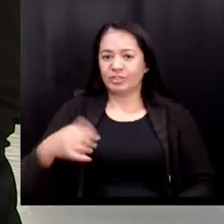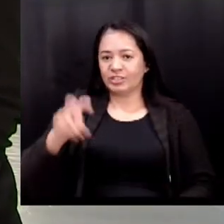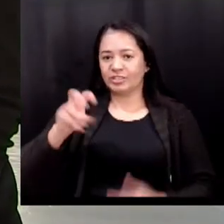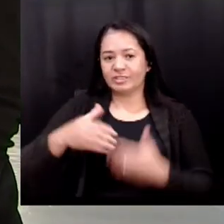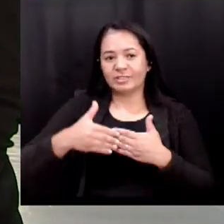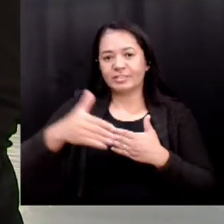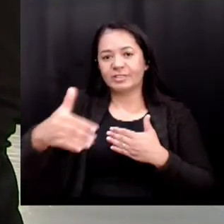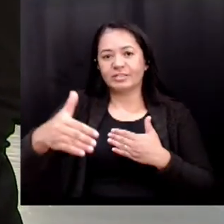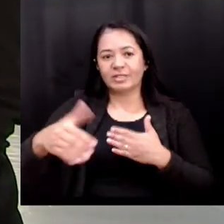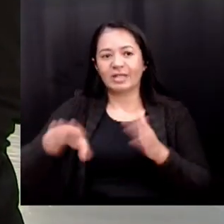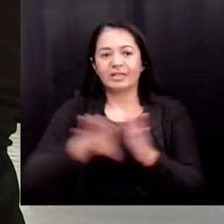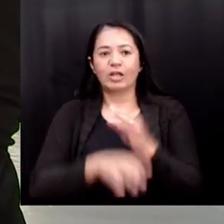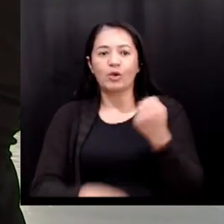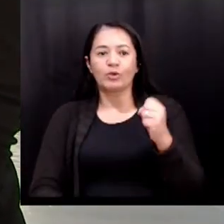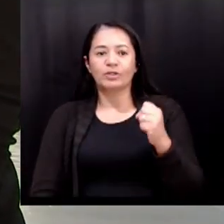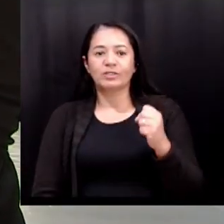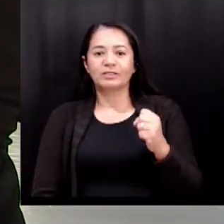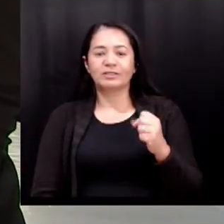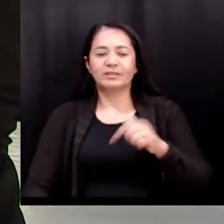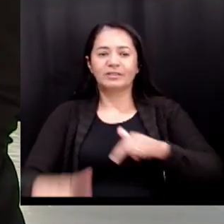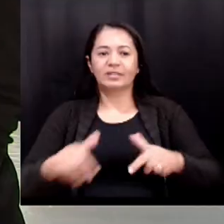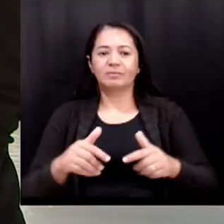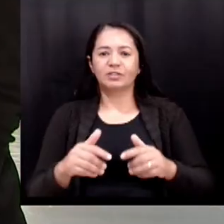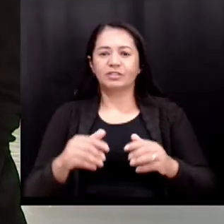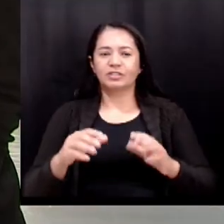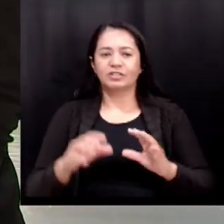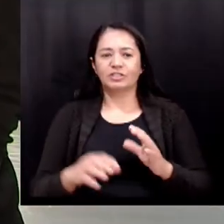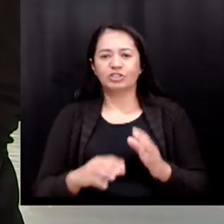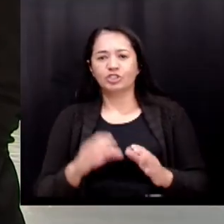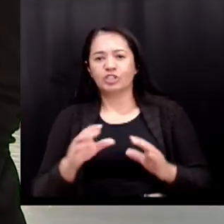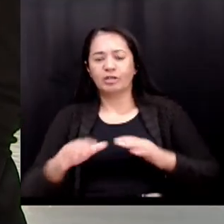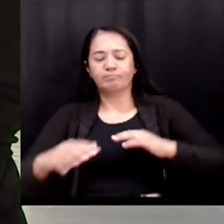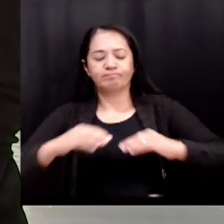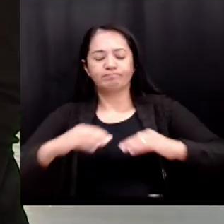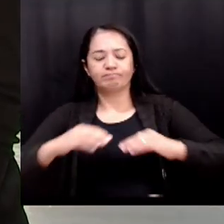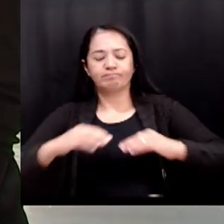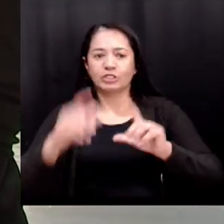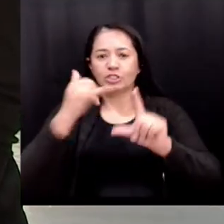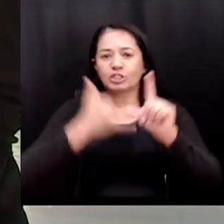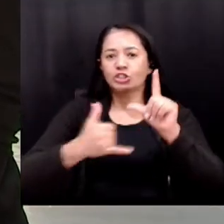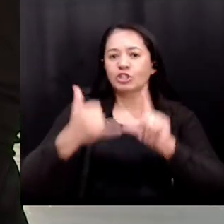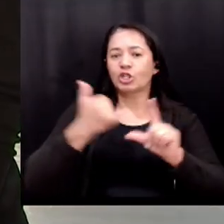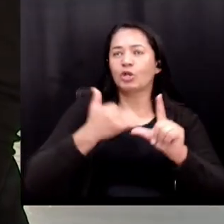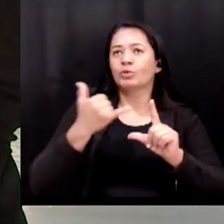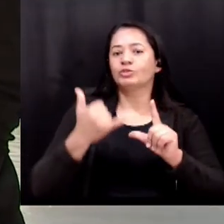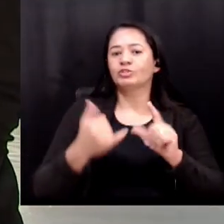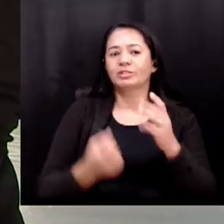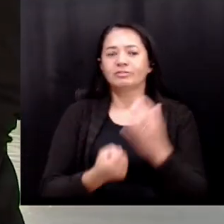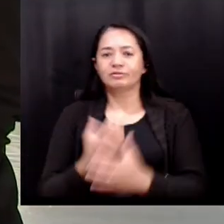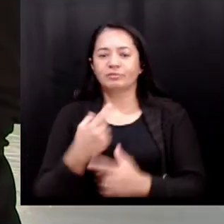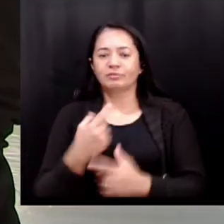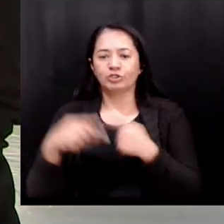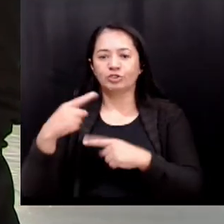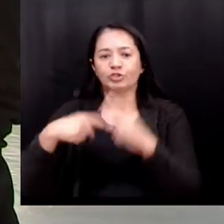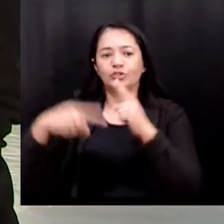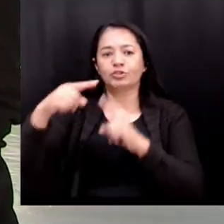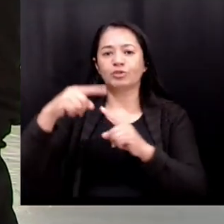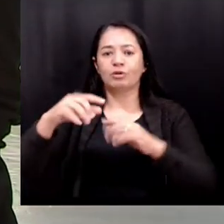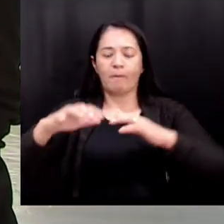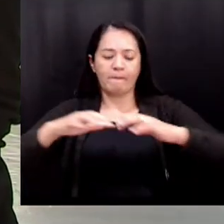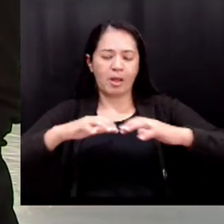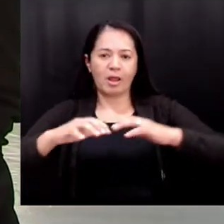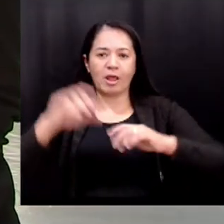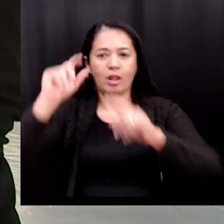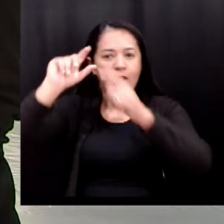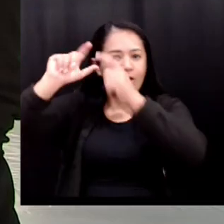questão de coordenação motora, questão lúdica, criatividade, desenvolvimento motor, cognitivo, e a partir ali